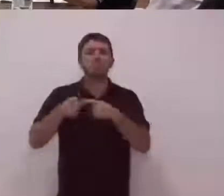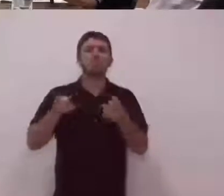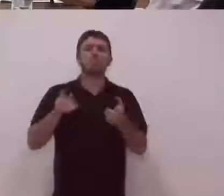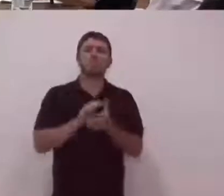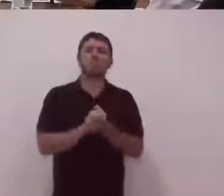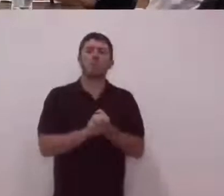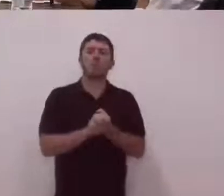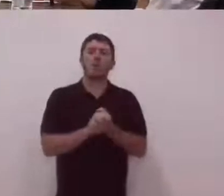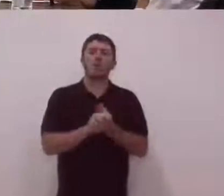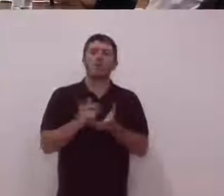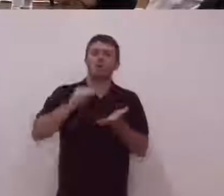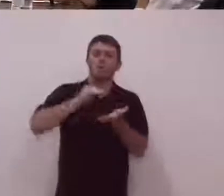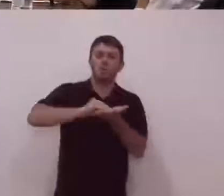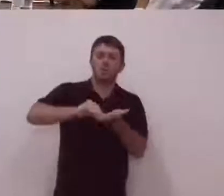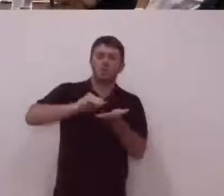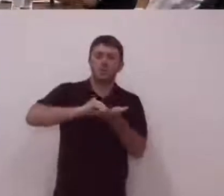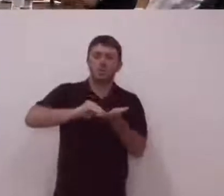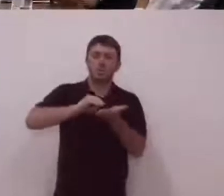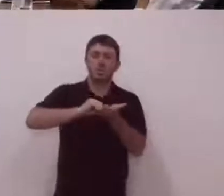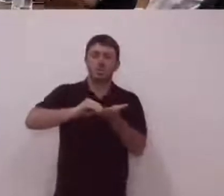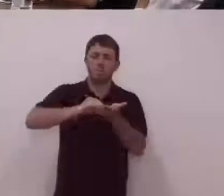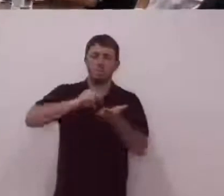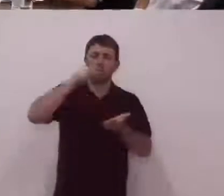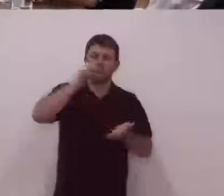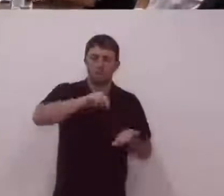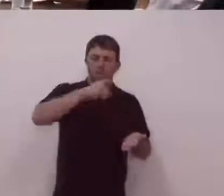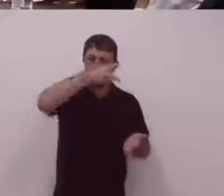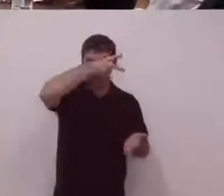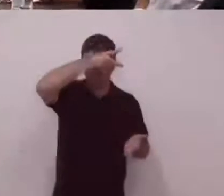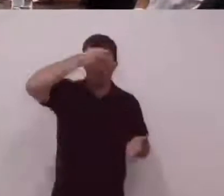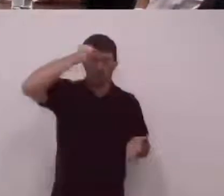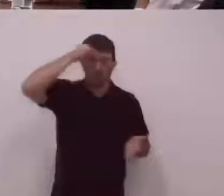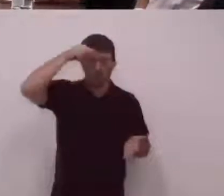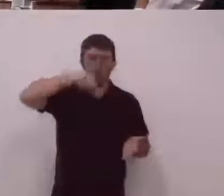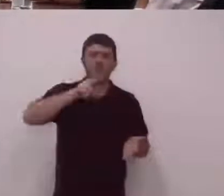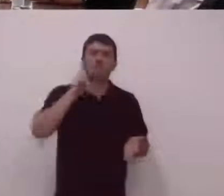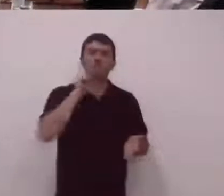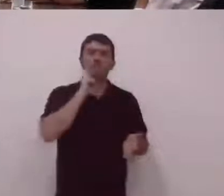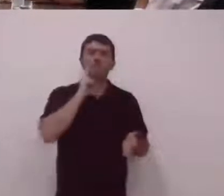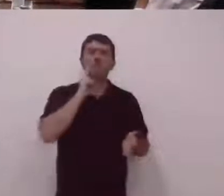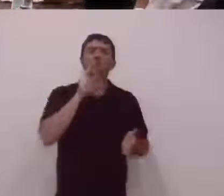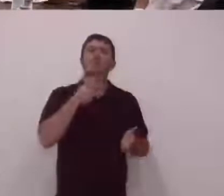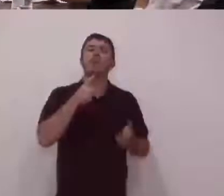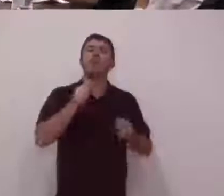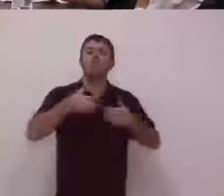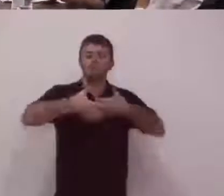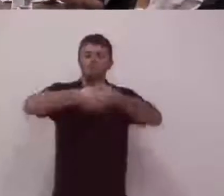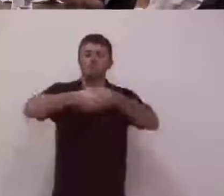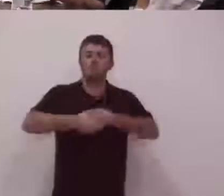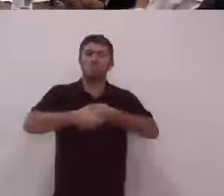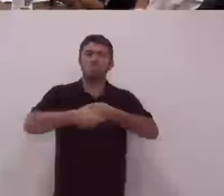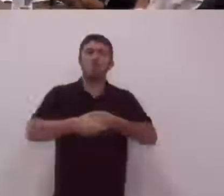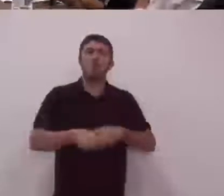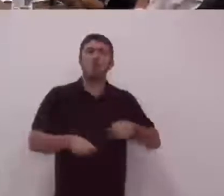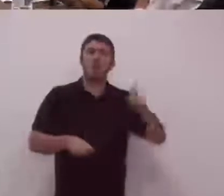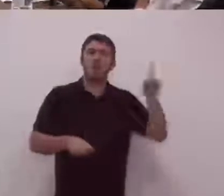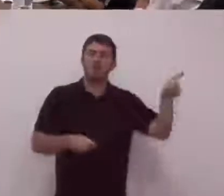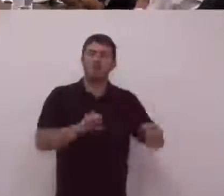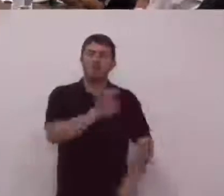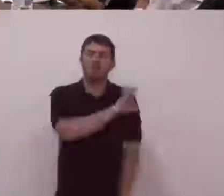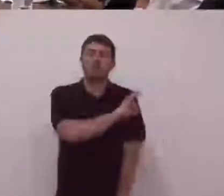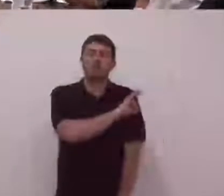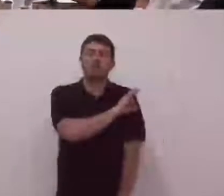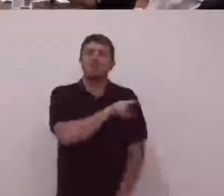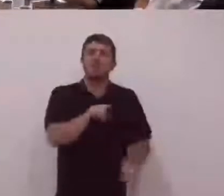formalizou em memorando um acordo entre o senhor prefeito municipal, secretário setrandês e o